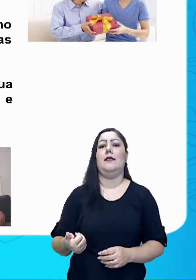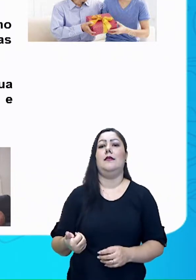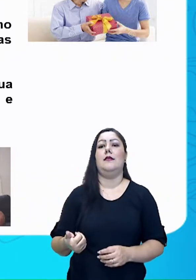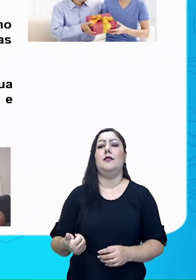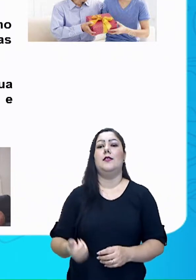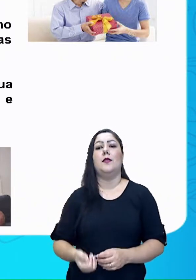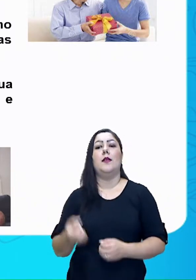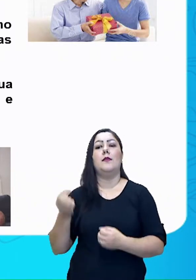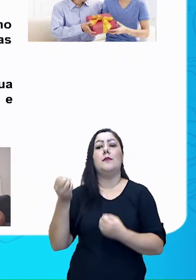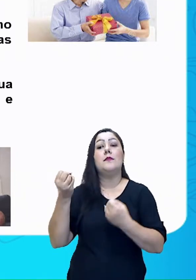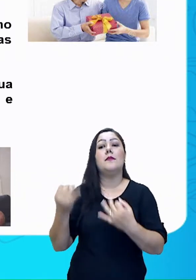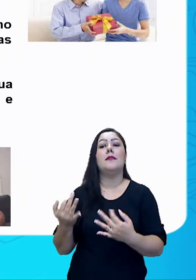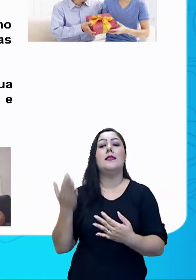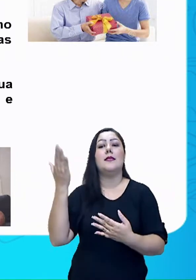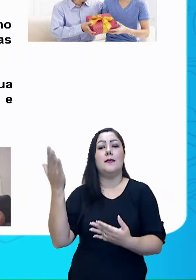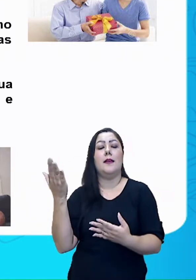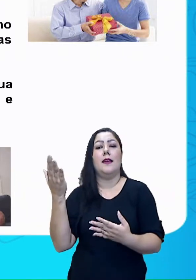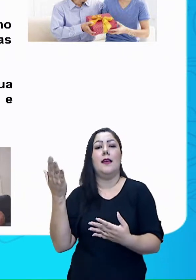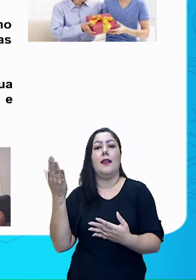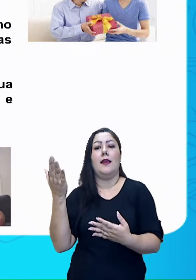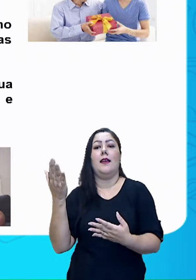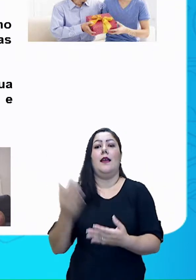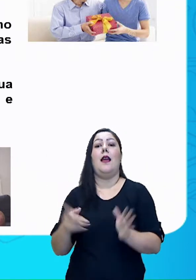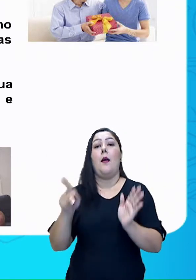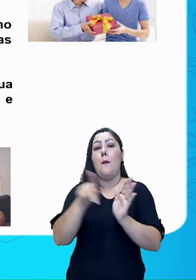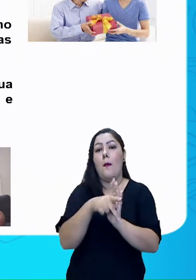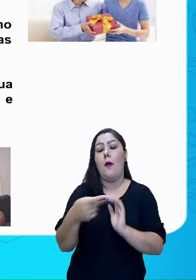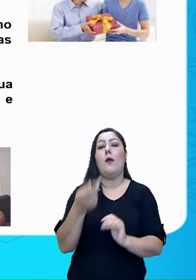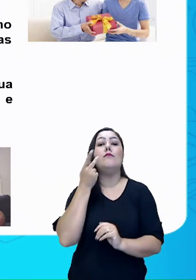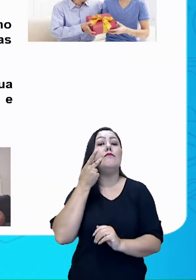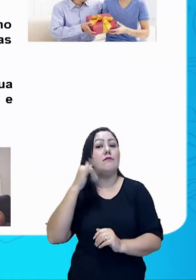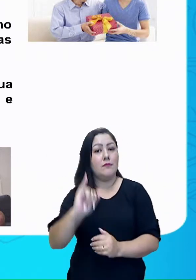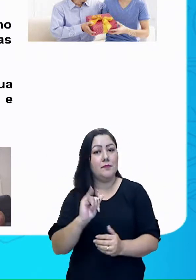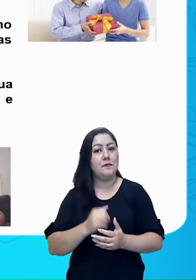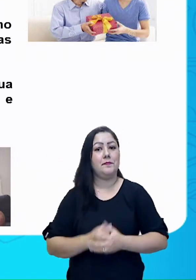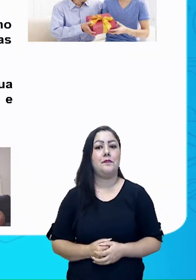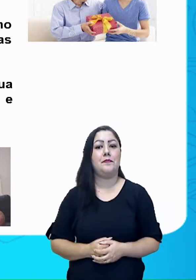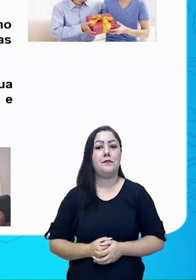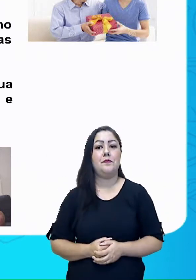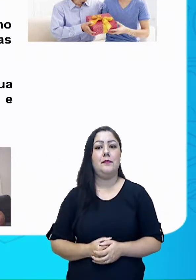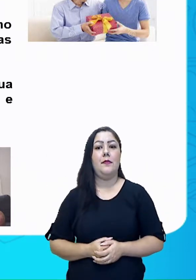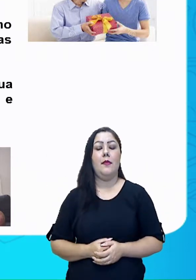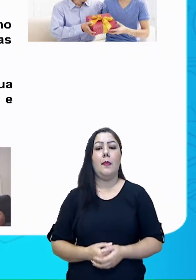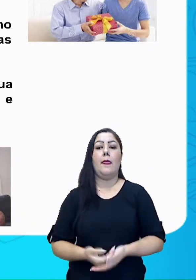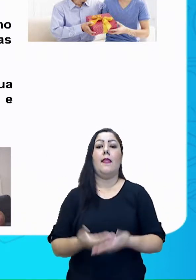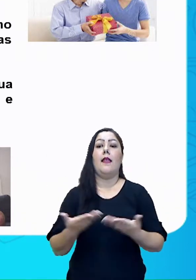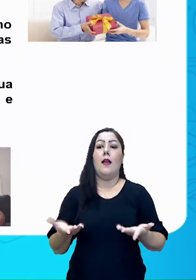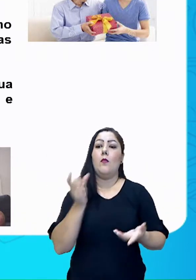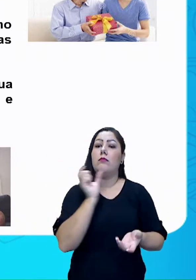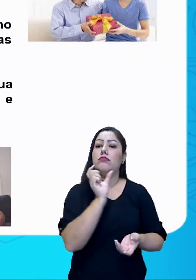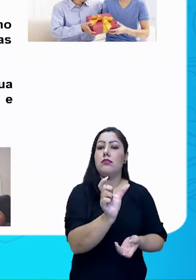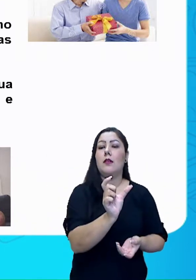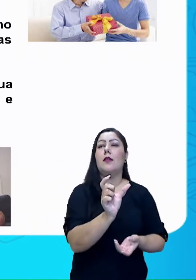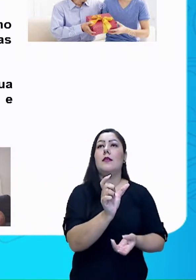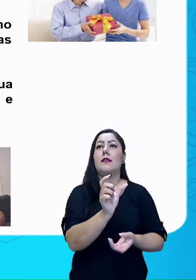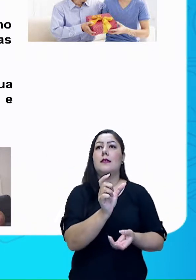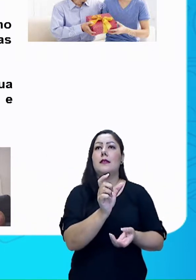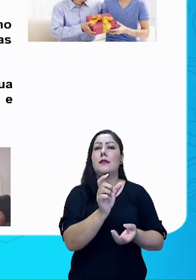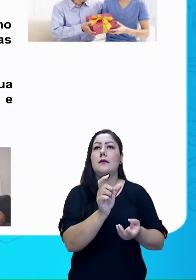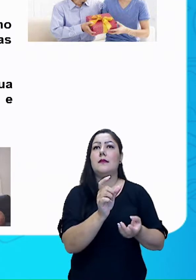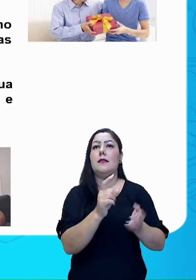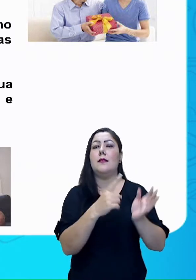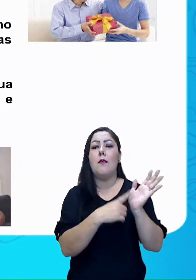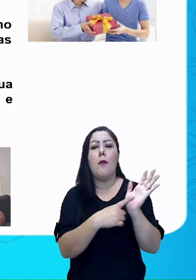pai. Era um termo usado para identificar tudo aquilo que era passado de pai